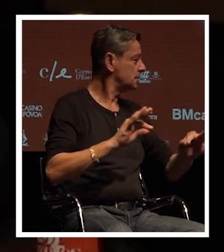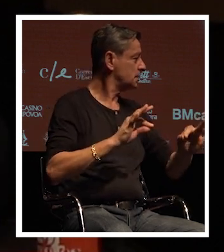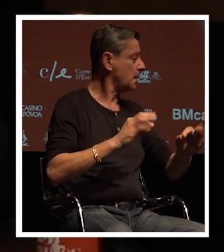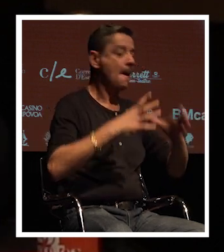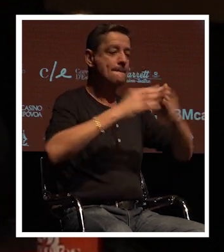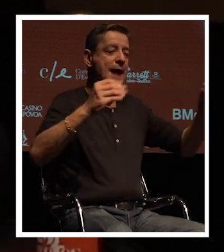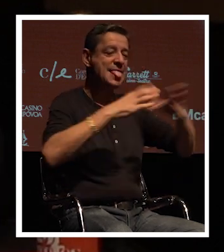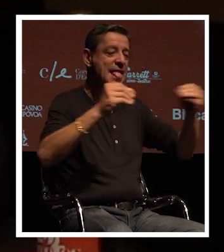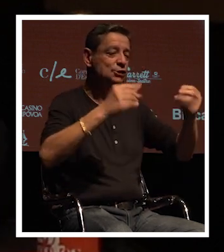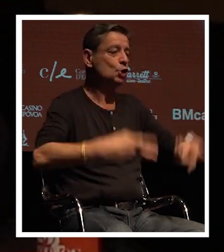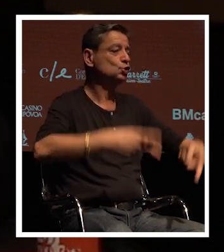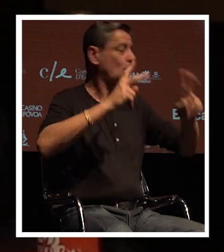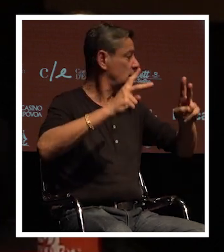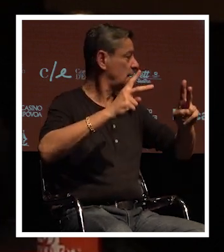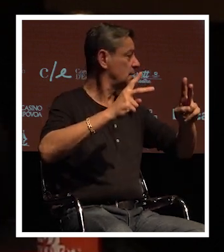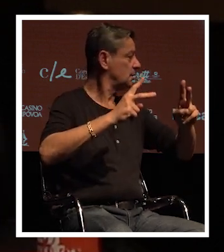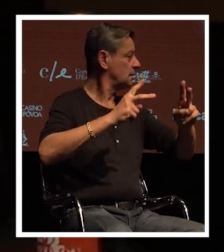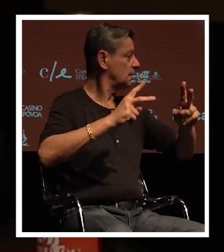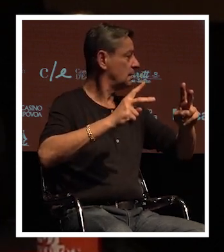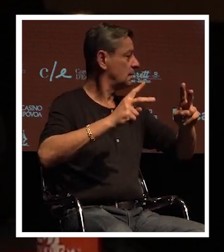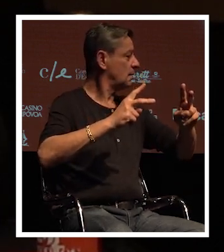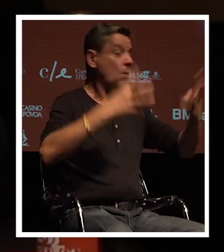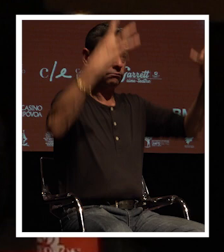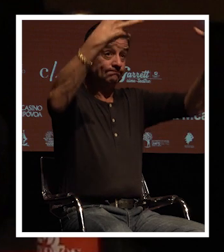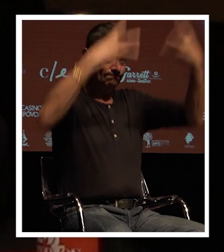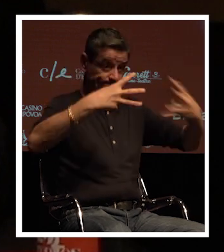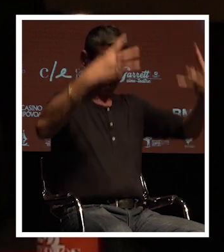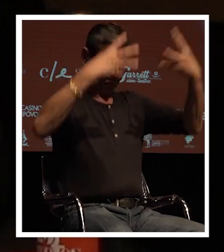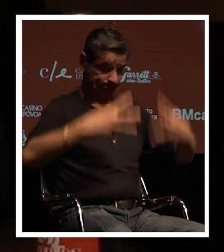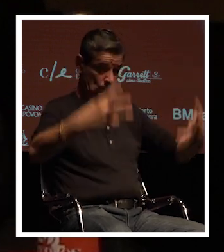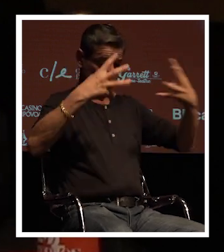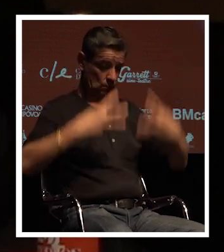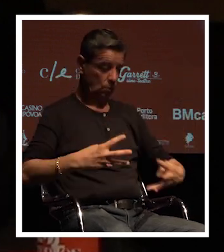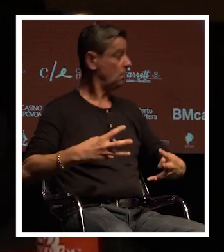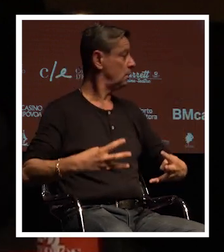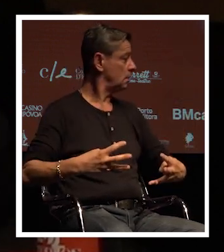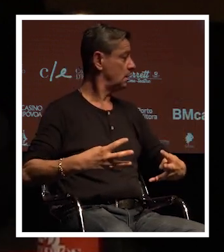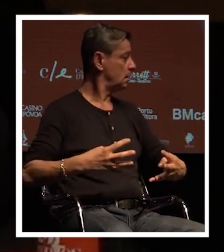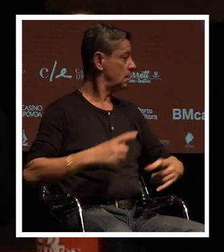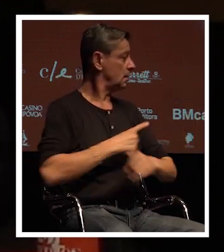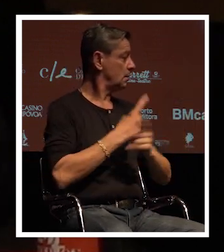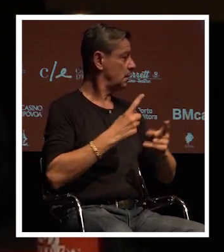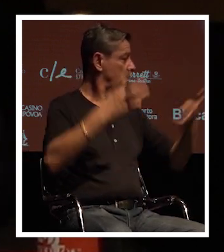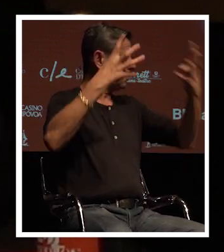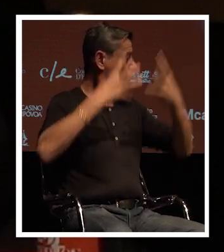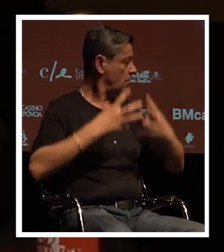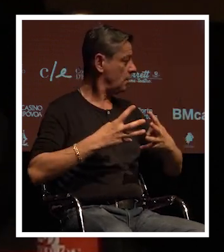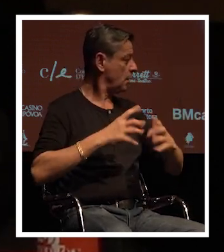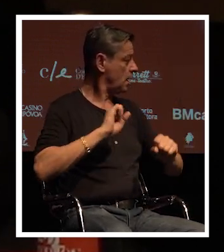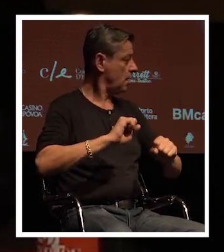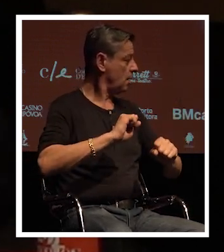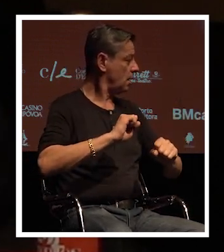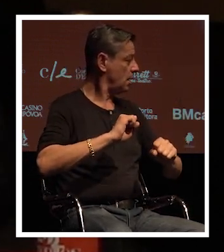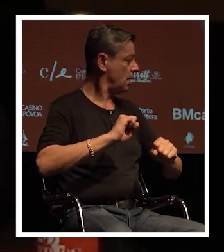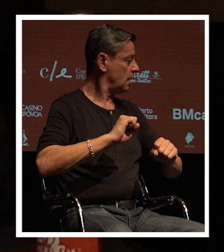soltas em que falo também de uma quadra do Zeca e e digo com uma quadra do Zeca